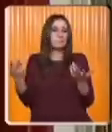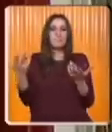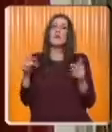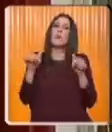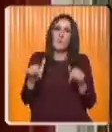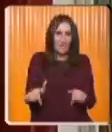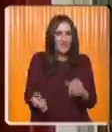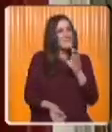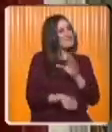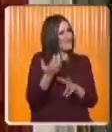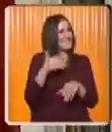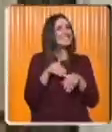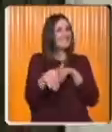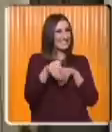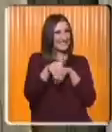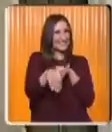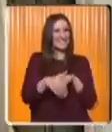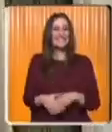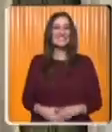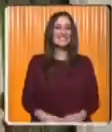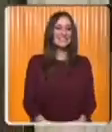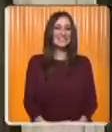ter uma grande surpresa.